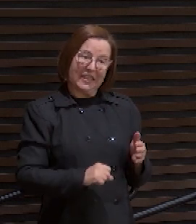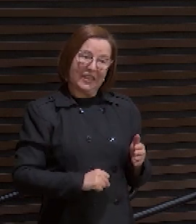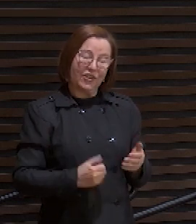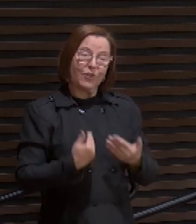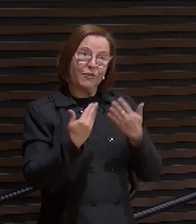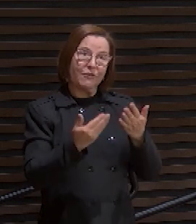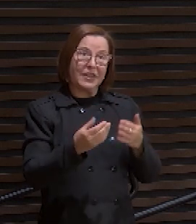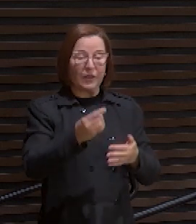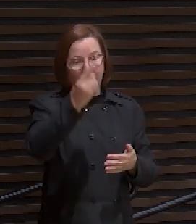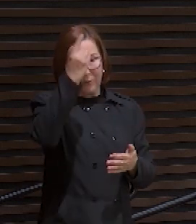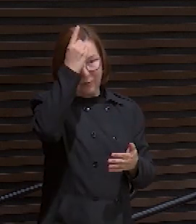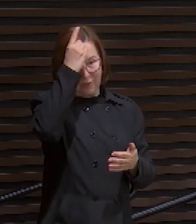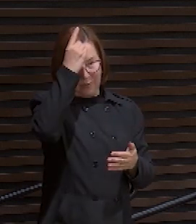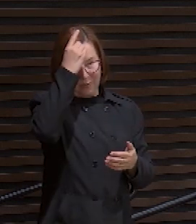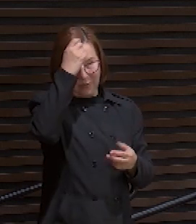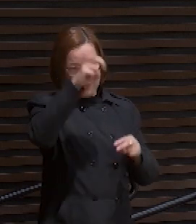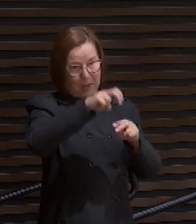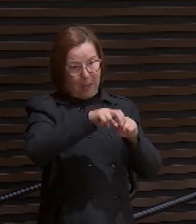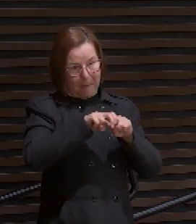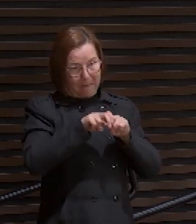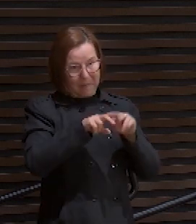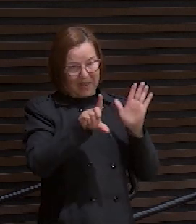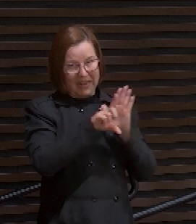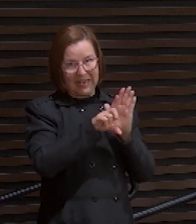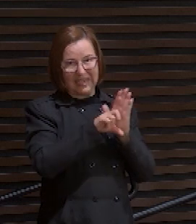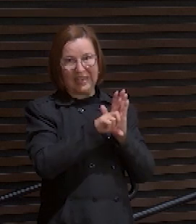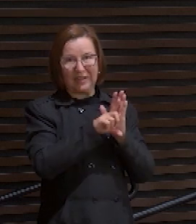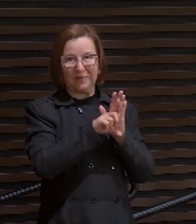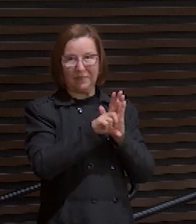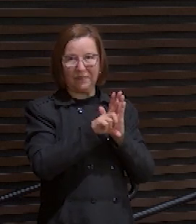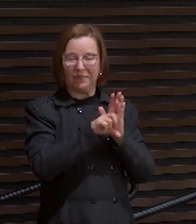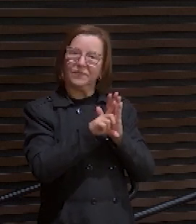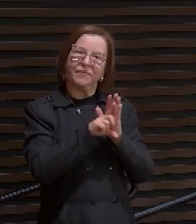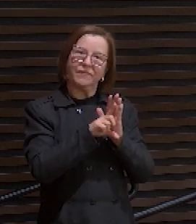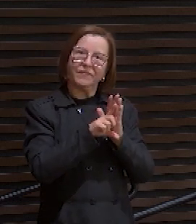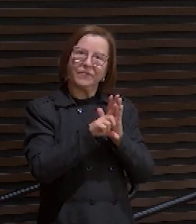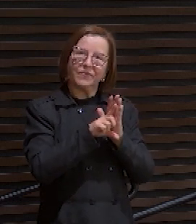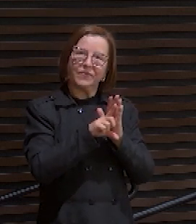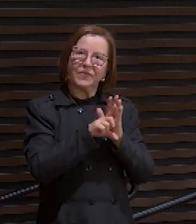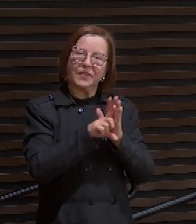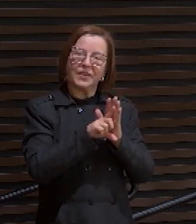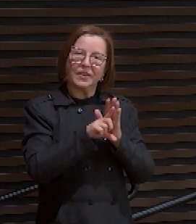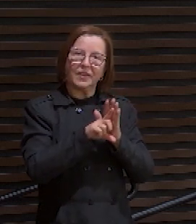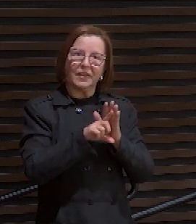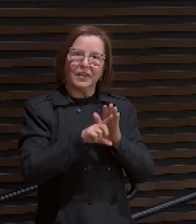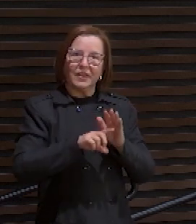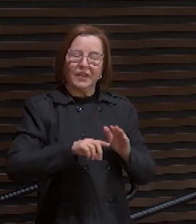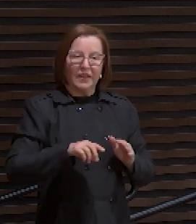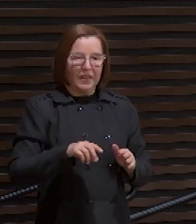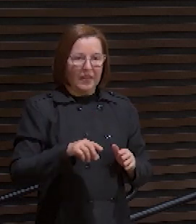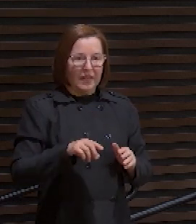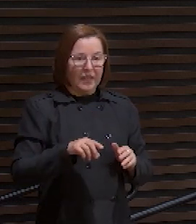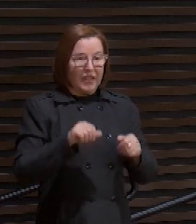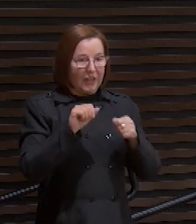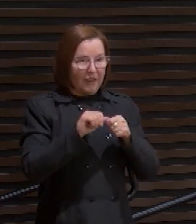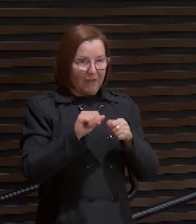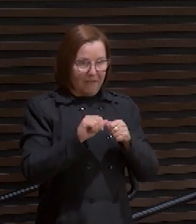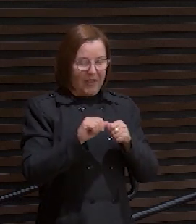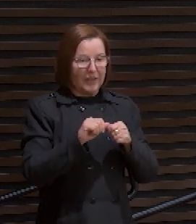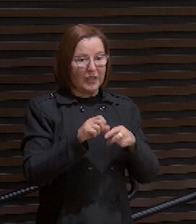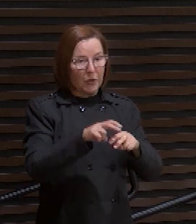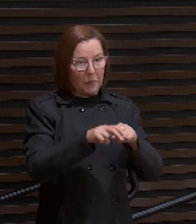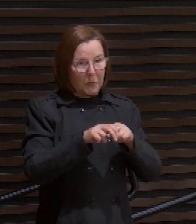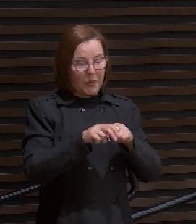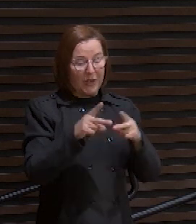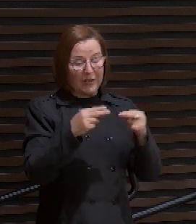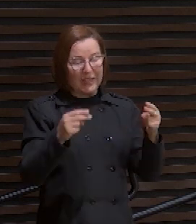lei, os quais ministram em figura e sombra das coisas celestes, assim